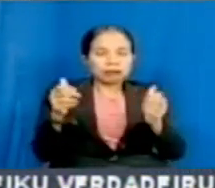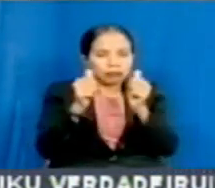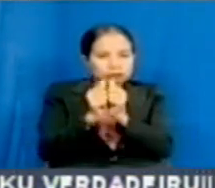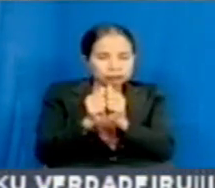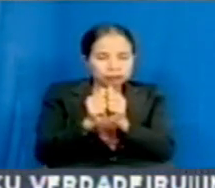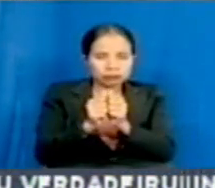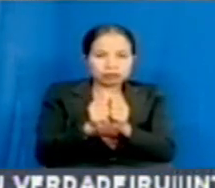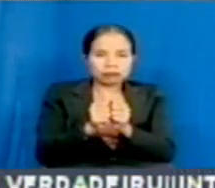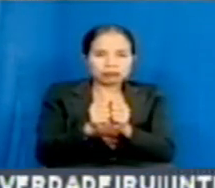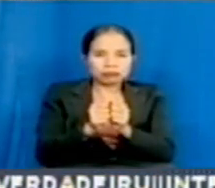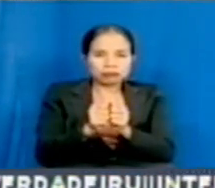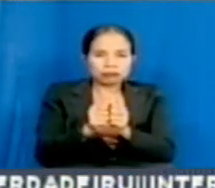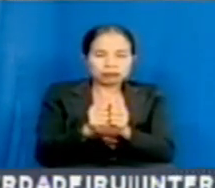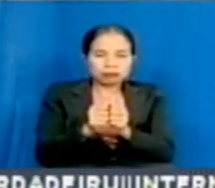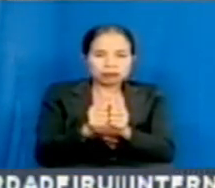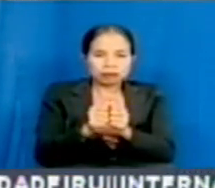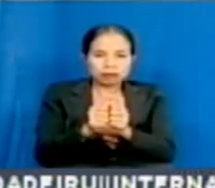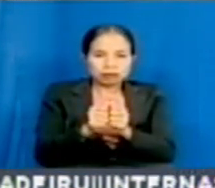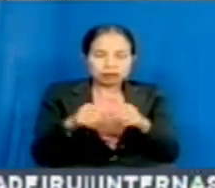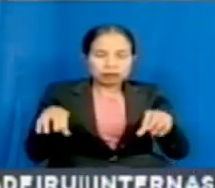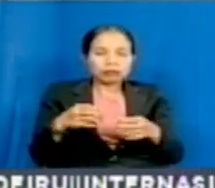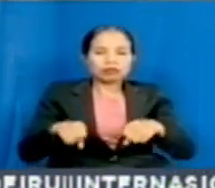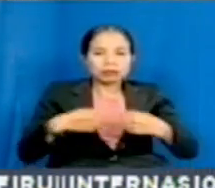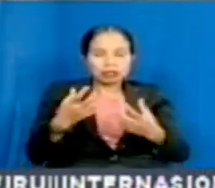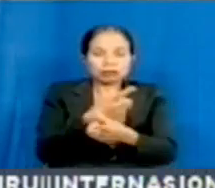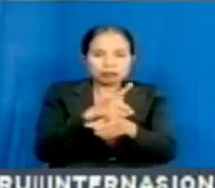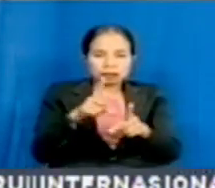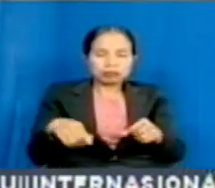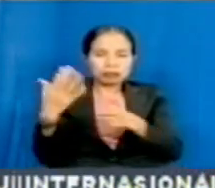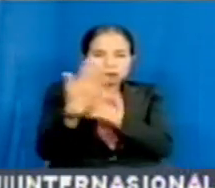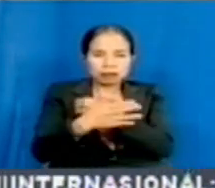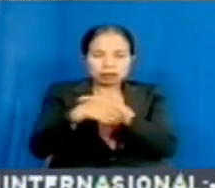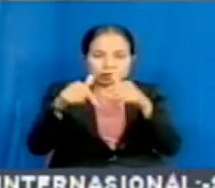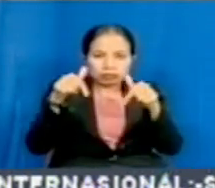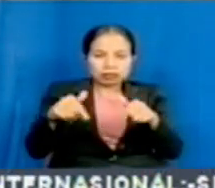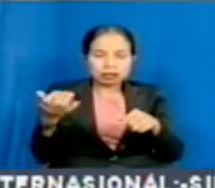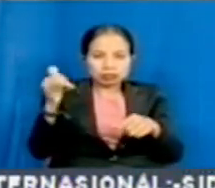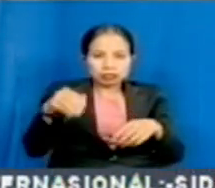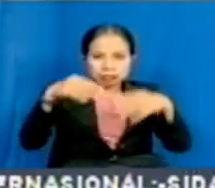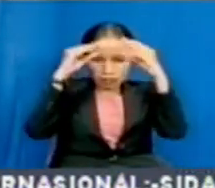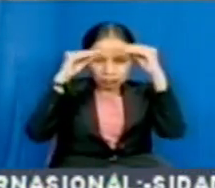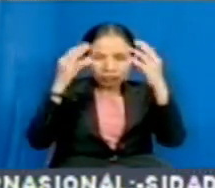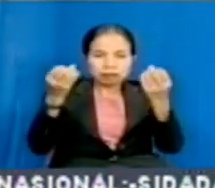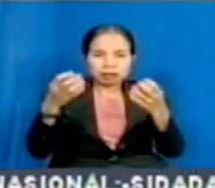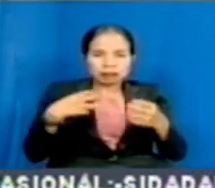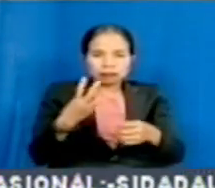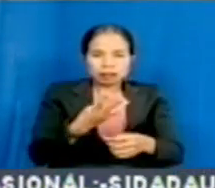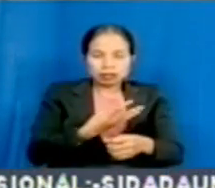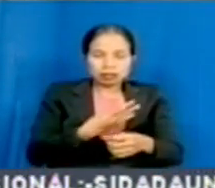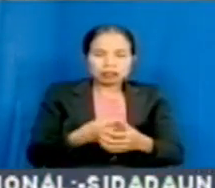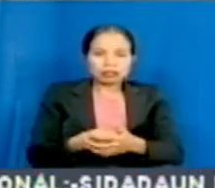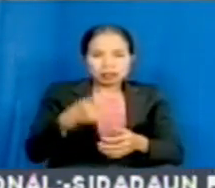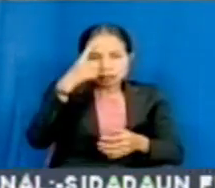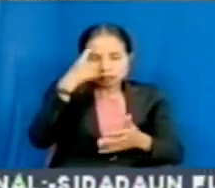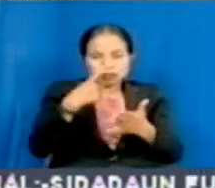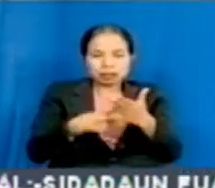pode. Contribui com a tu liberta raída, né? Sira Hanori embora para a baita.